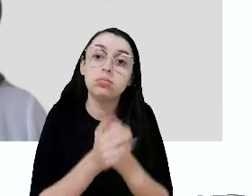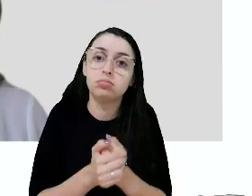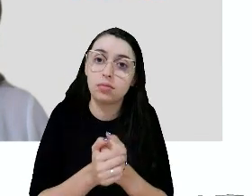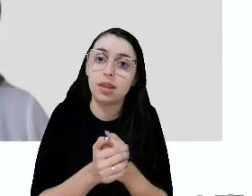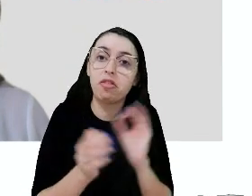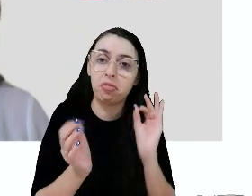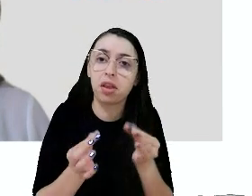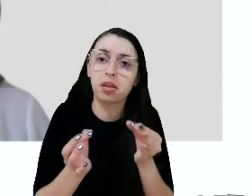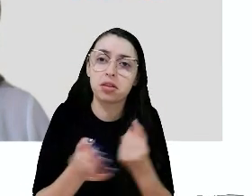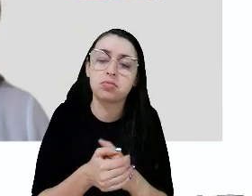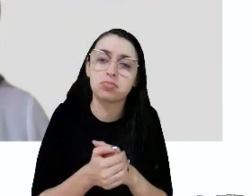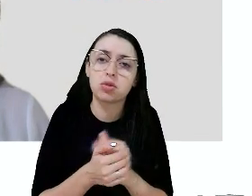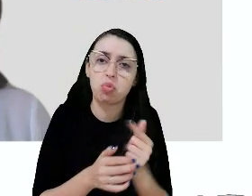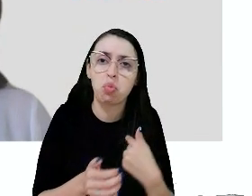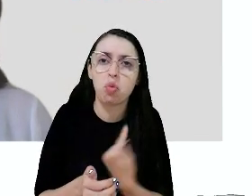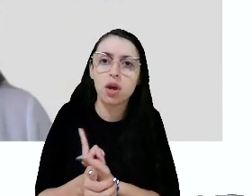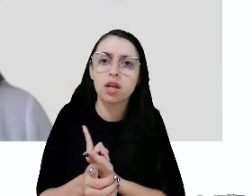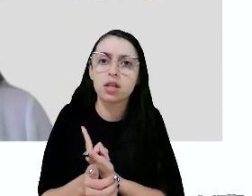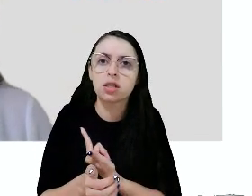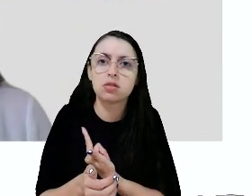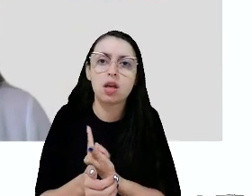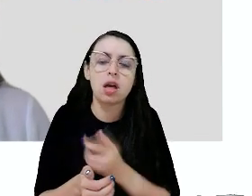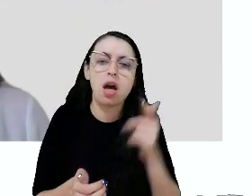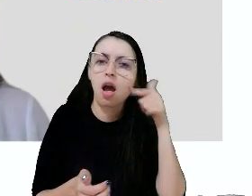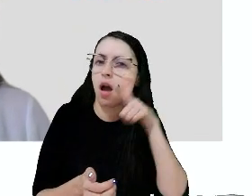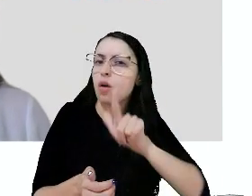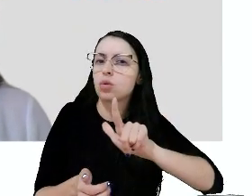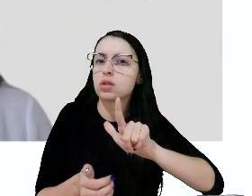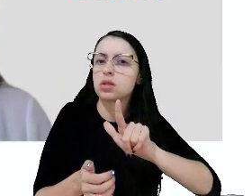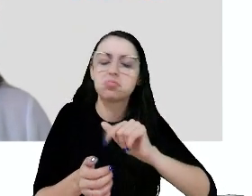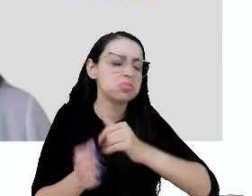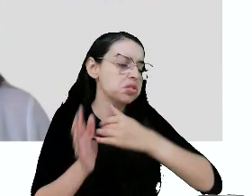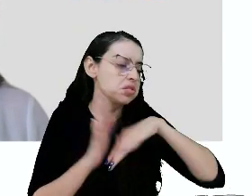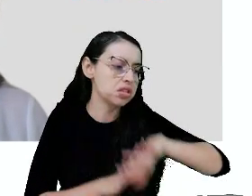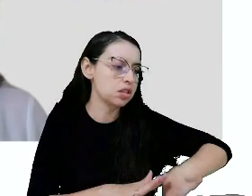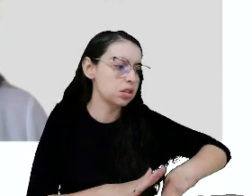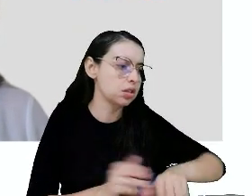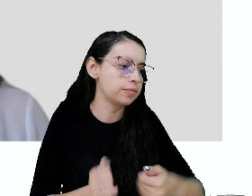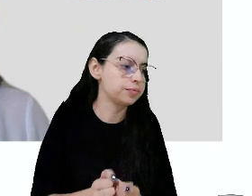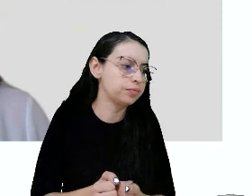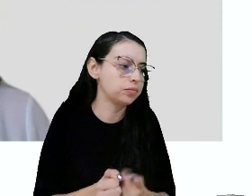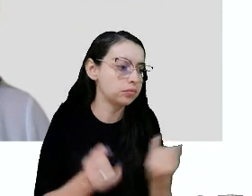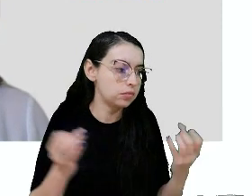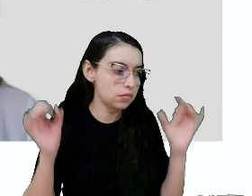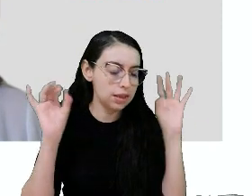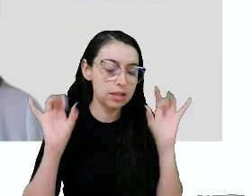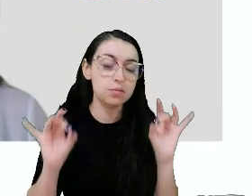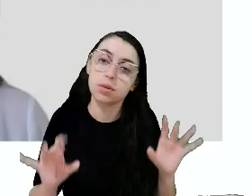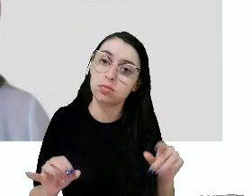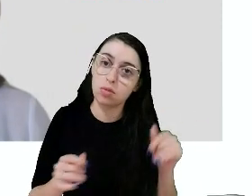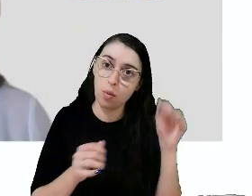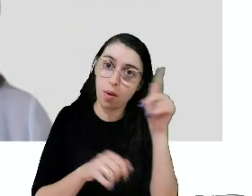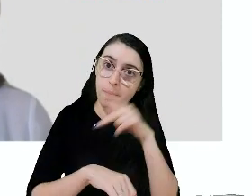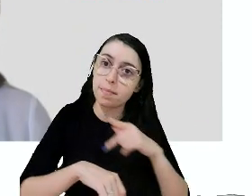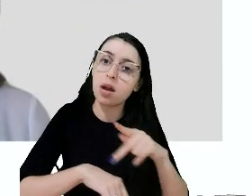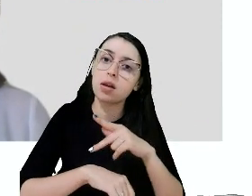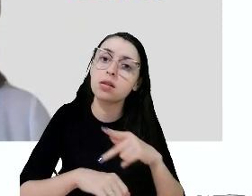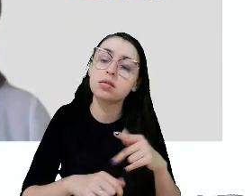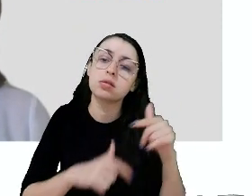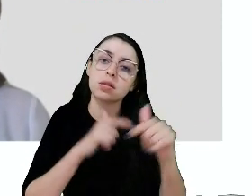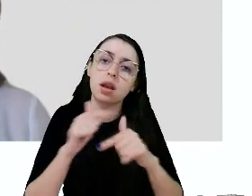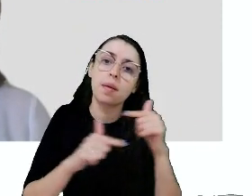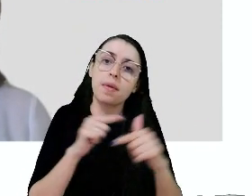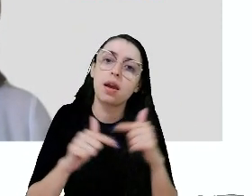atenção, não é verdade? Porque nós, de fato, já superamos, não é? E muito especialmente aqui no nosso país, nós